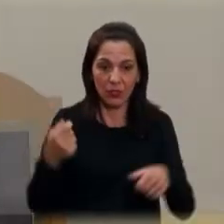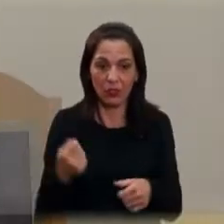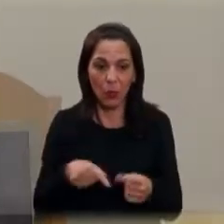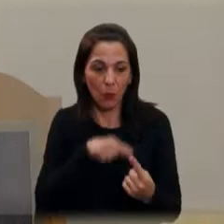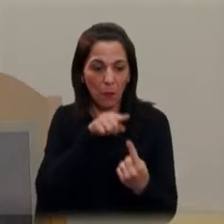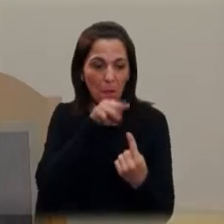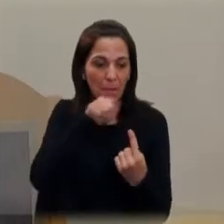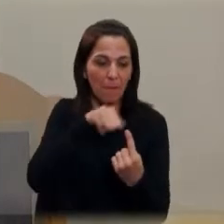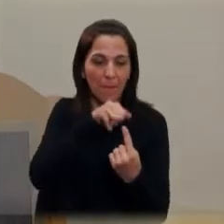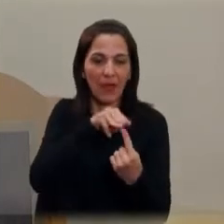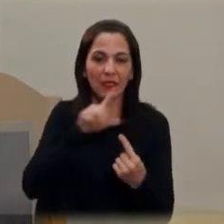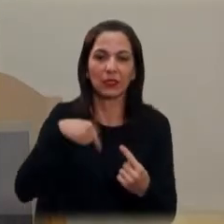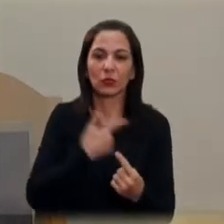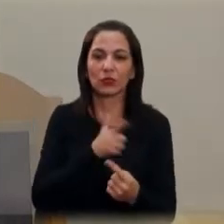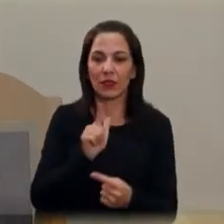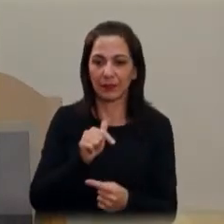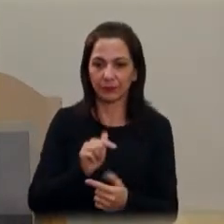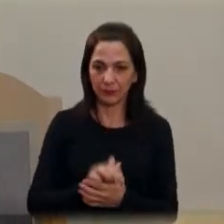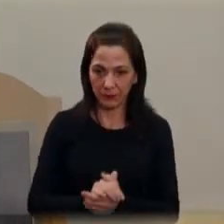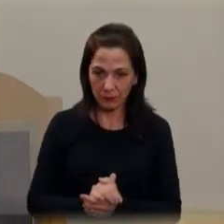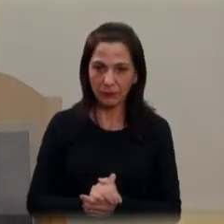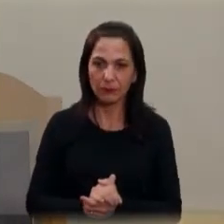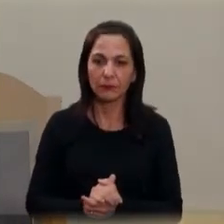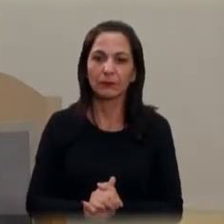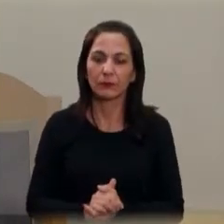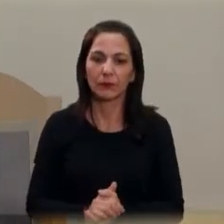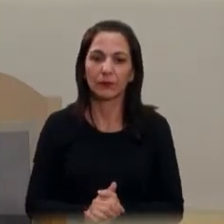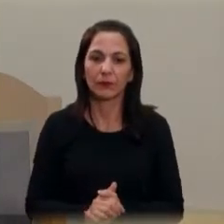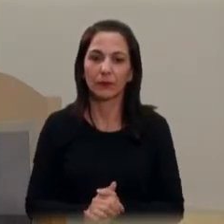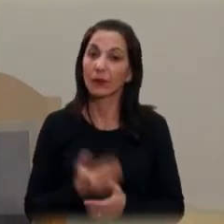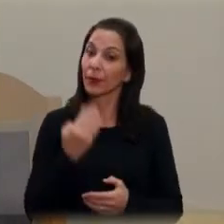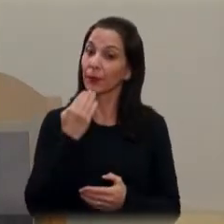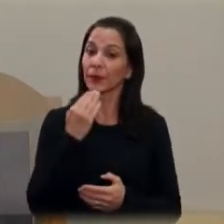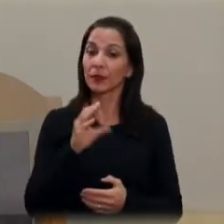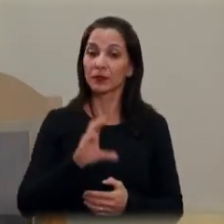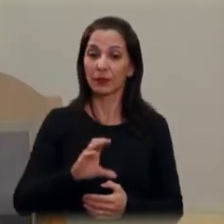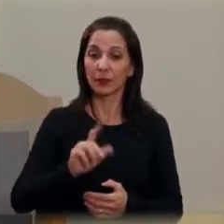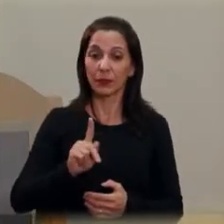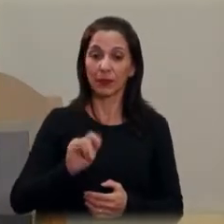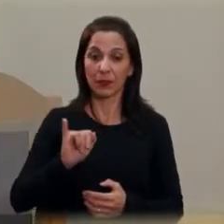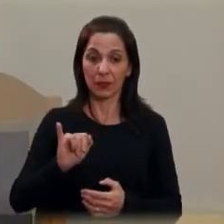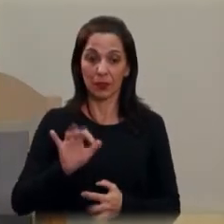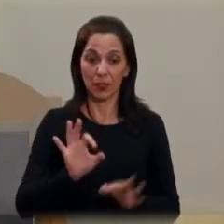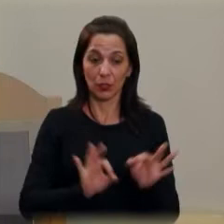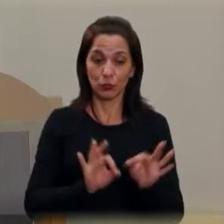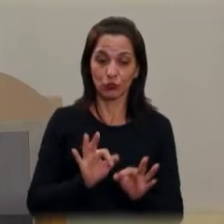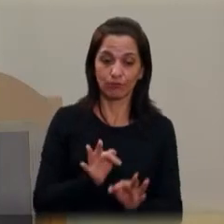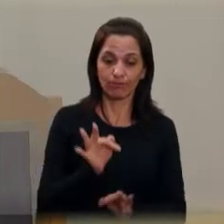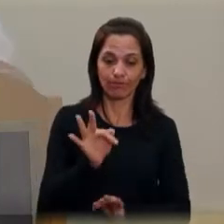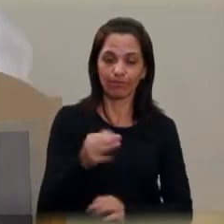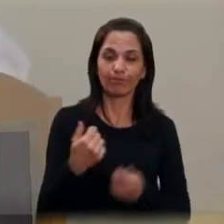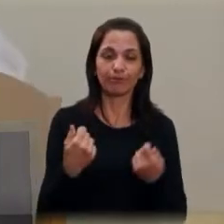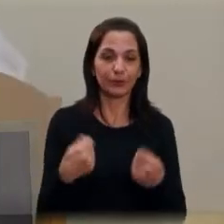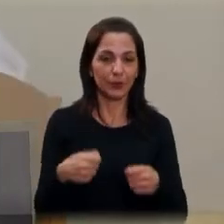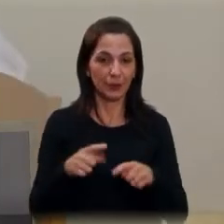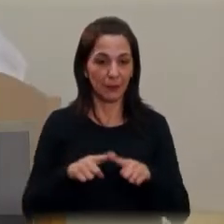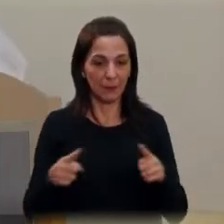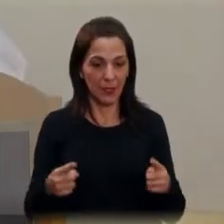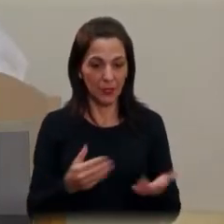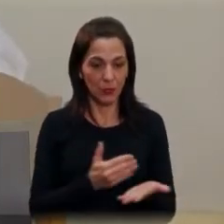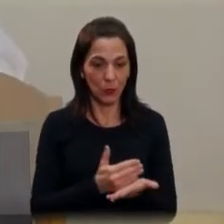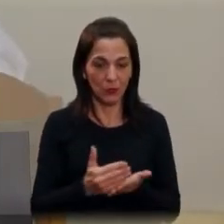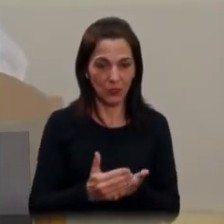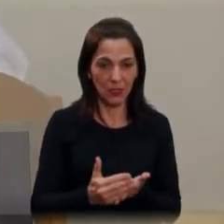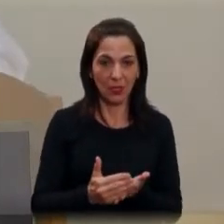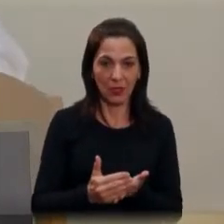meta. Obviamente que esse pedido de CPI vai ter que ter alguns ajustes futuros, mas a princípio eu